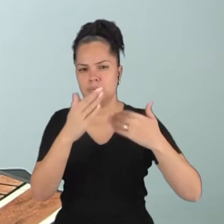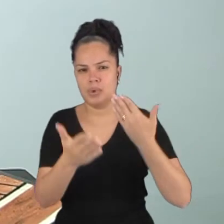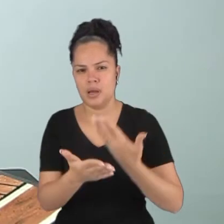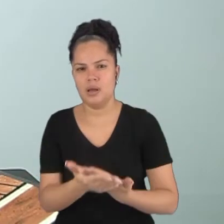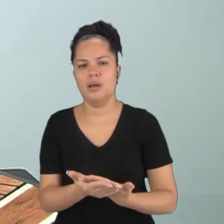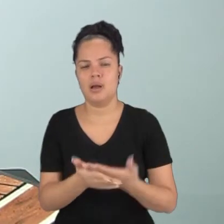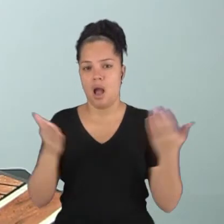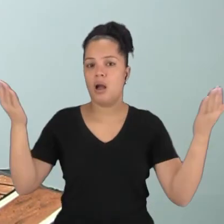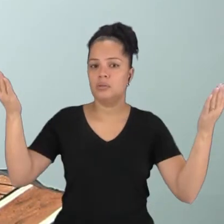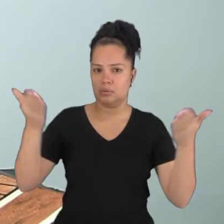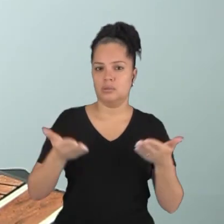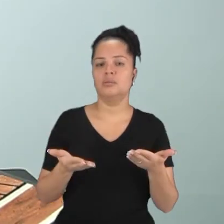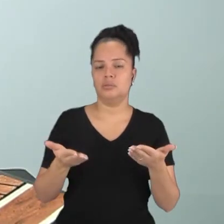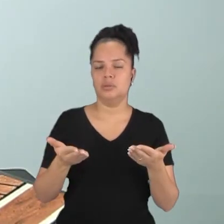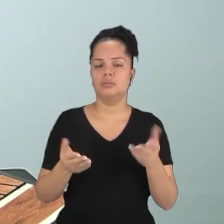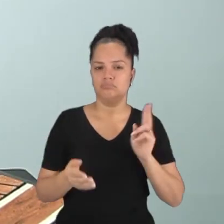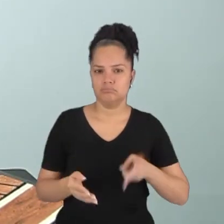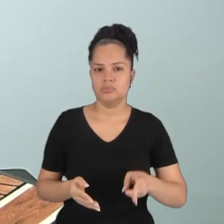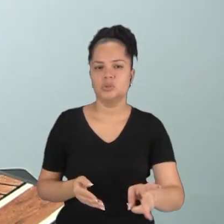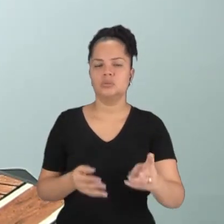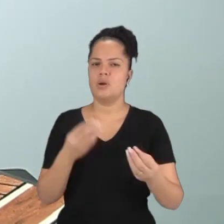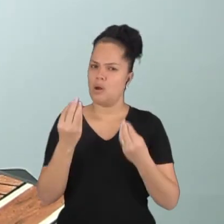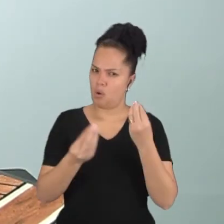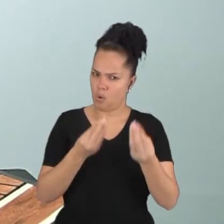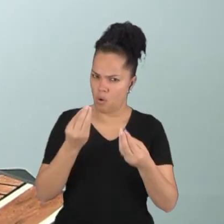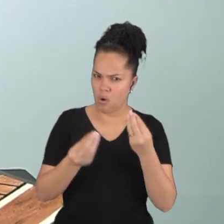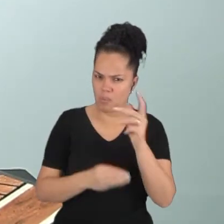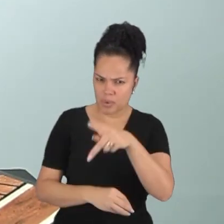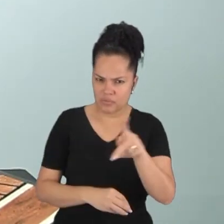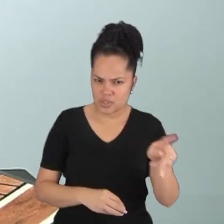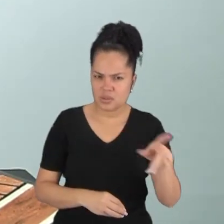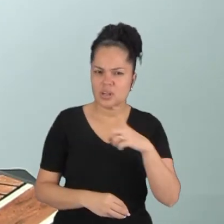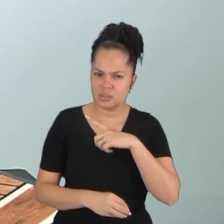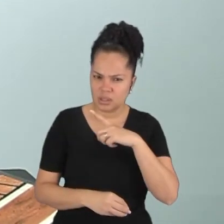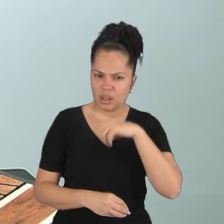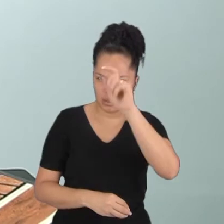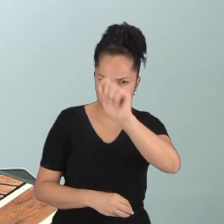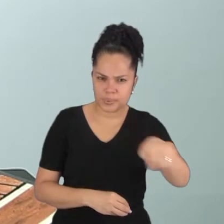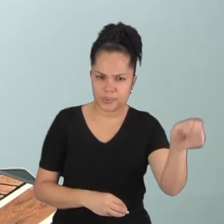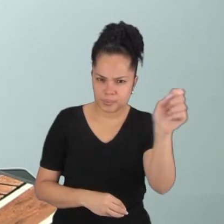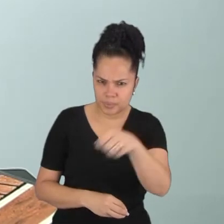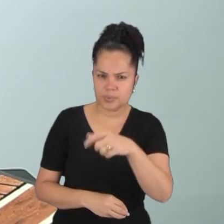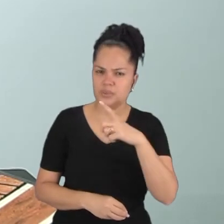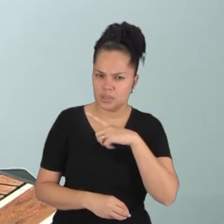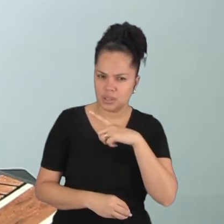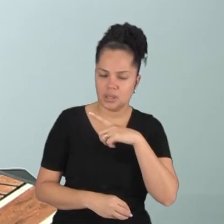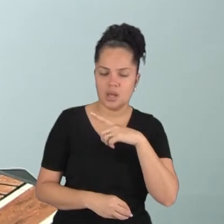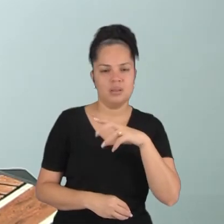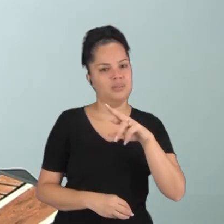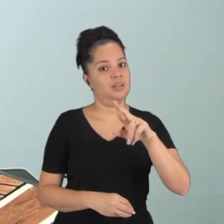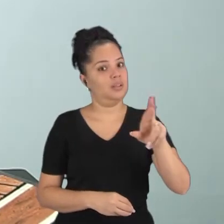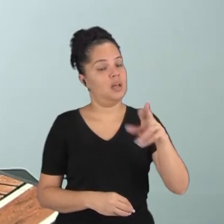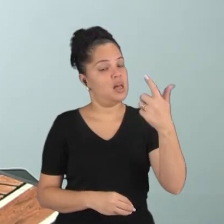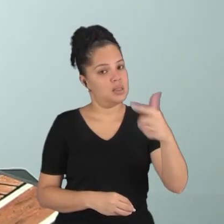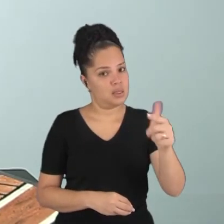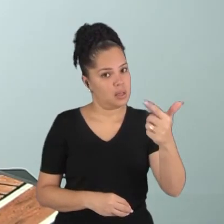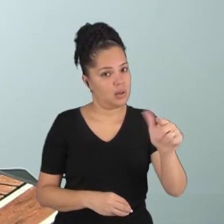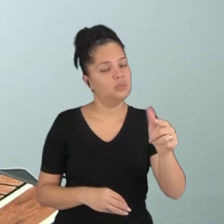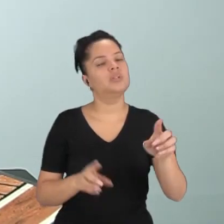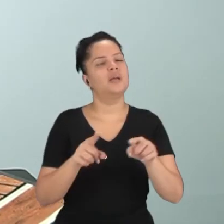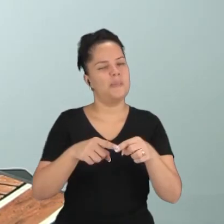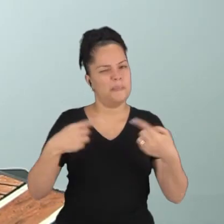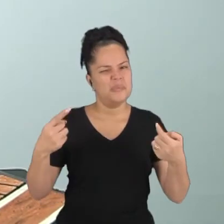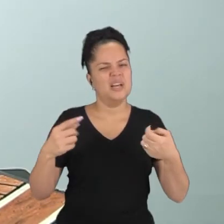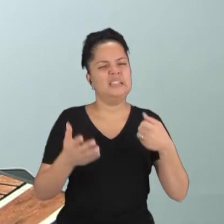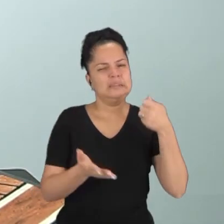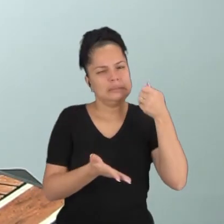hoje. Como professor ainda tem castigo físico? Não, não tem mais. Mas tem a